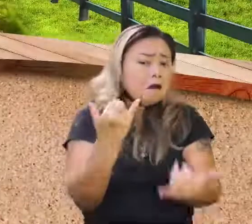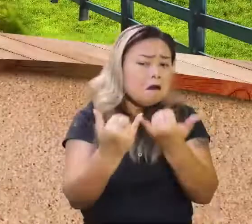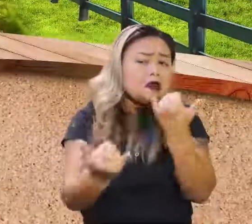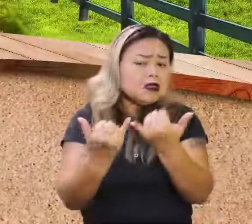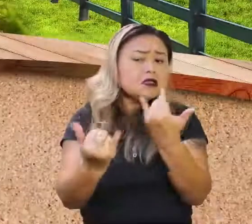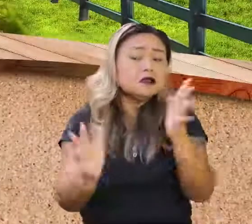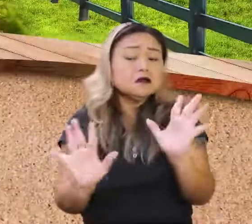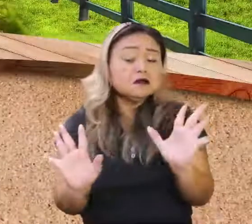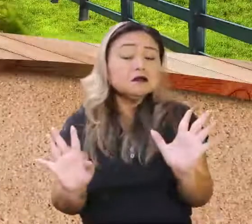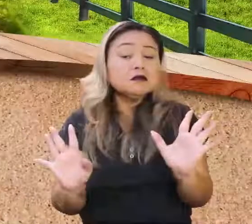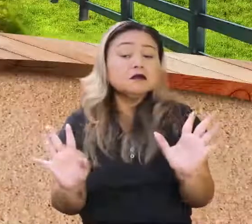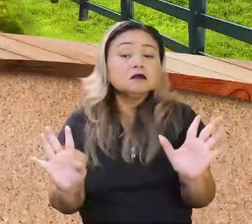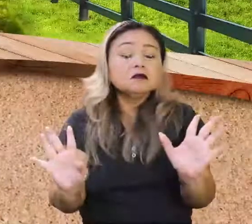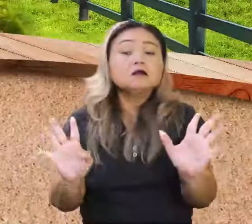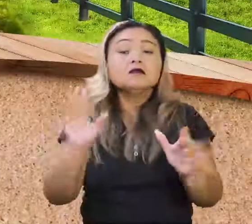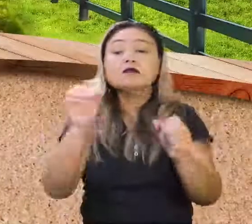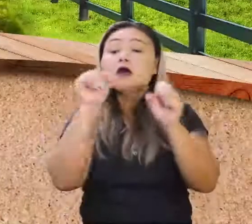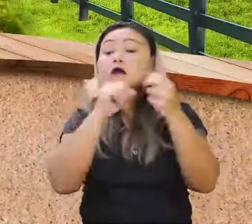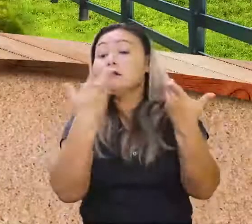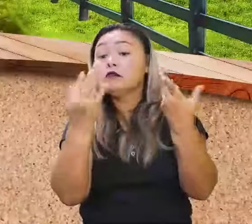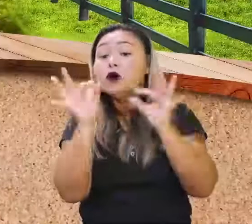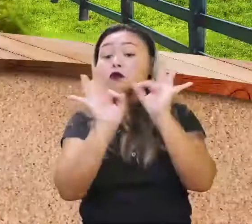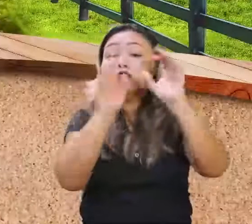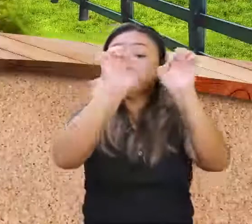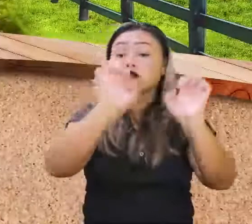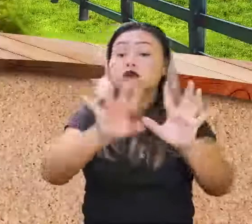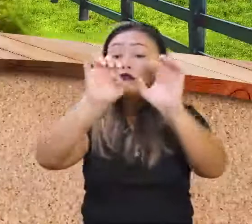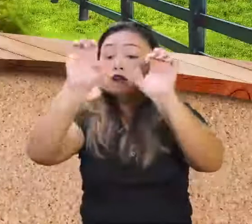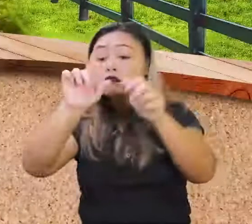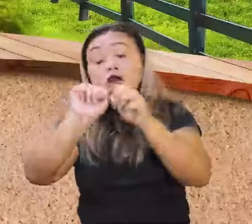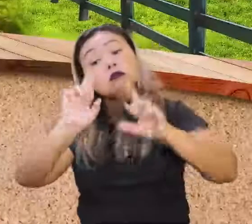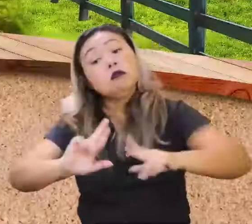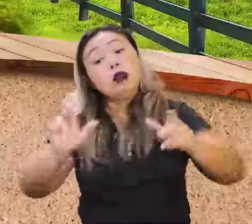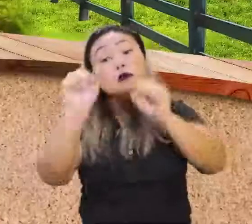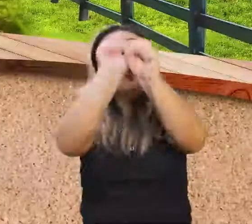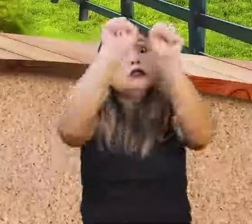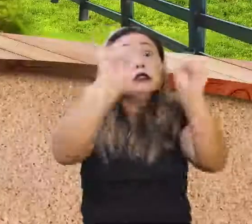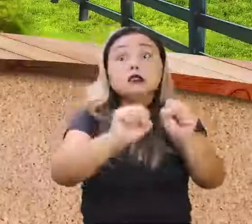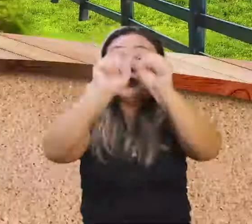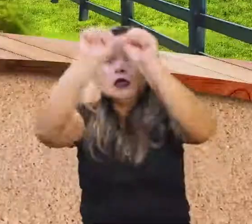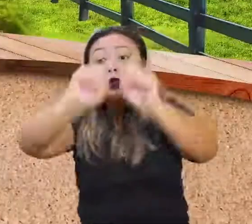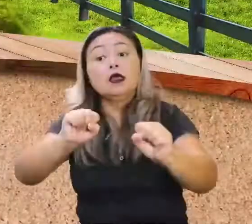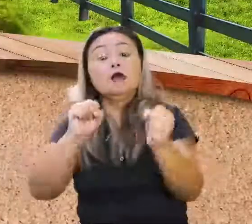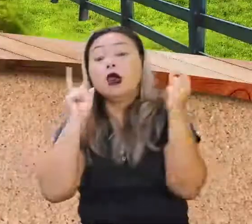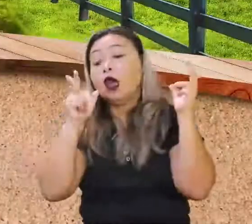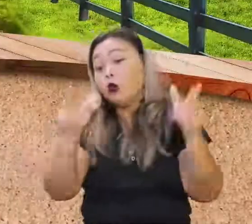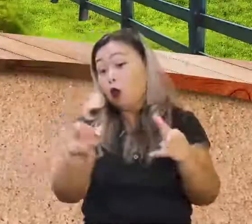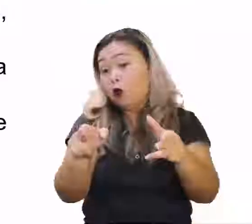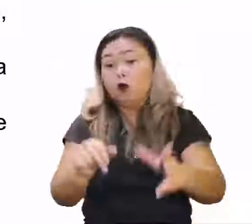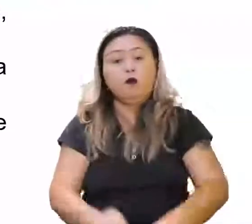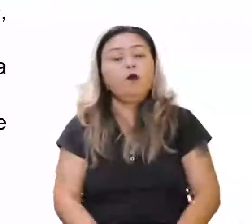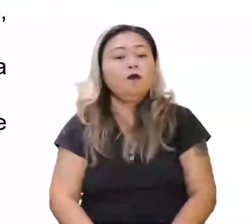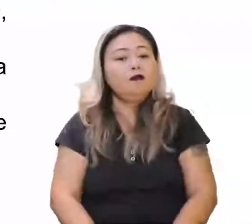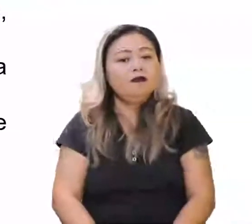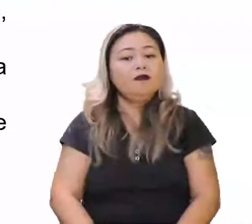parecido, só que aí as estruturas são diferentes, mas os sistemas são os mesmos, tá bom? Para a tela.